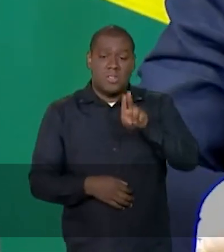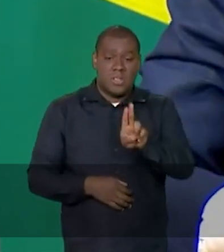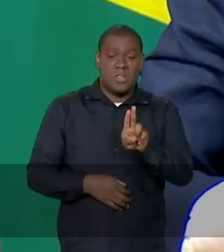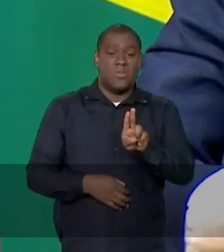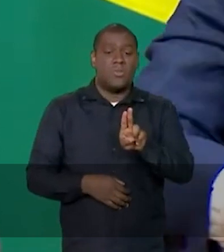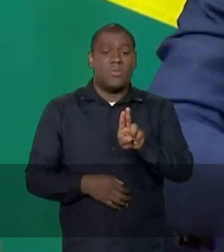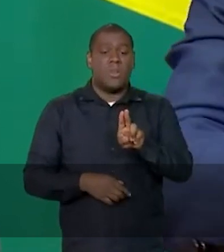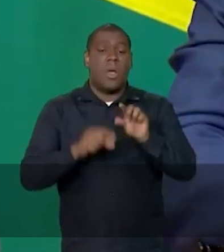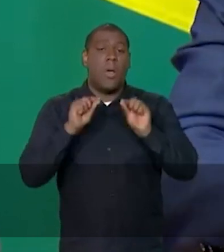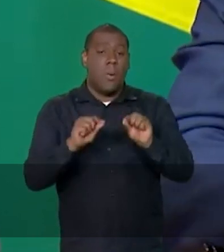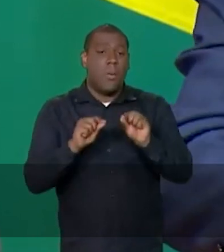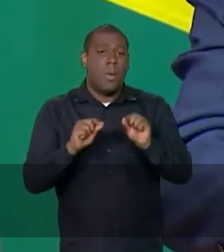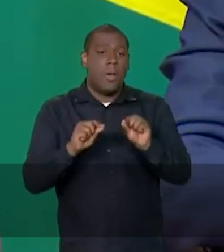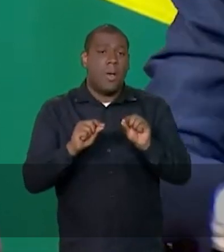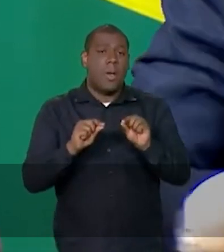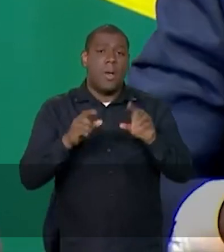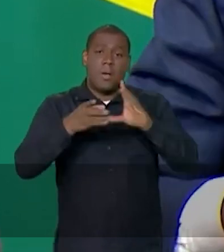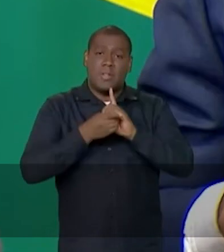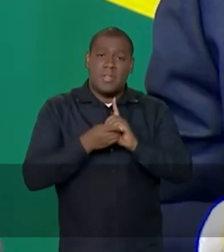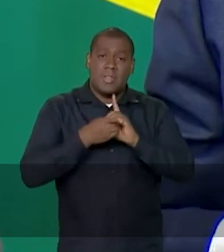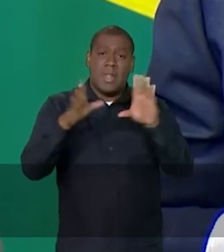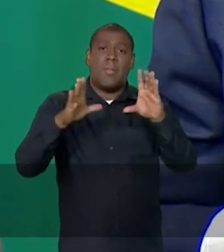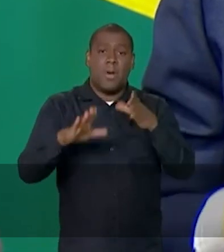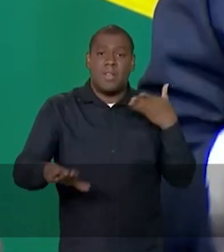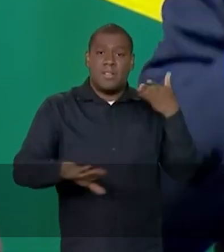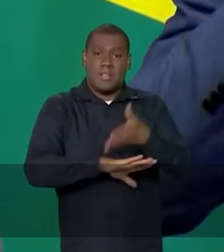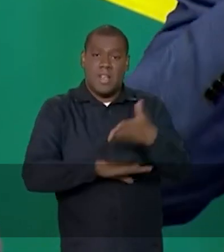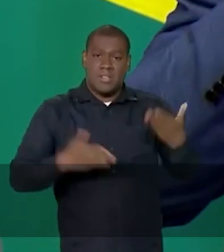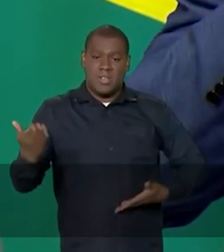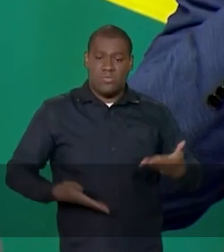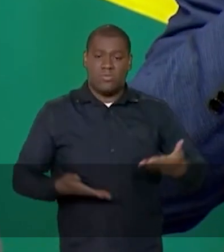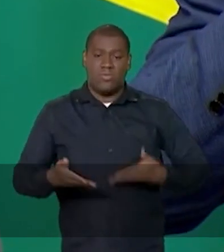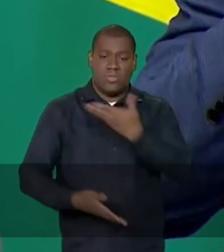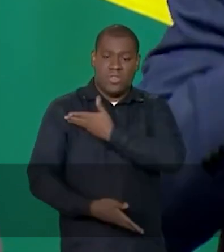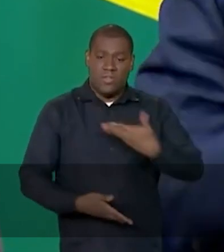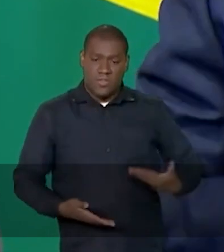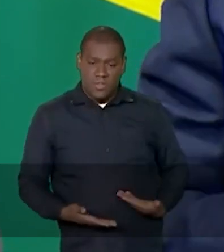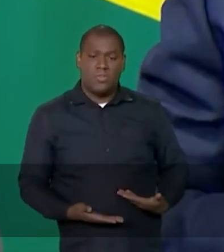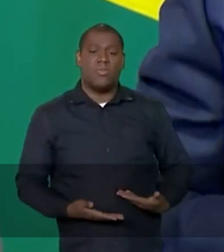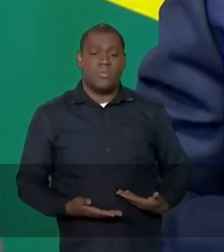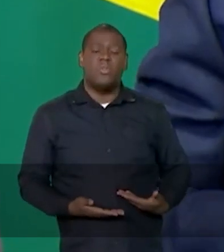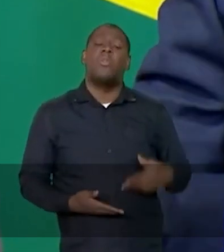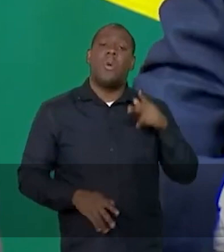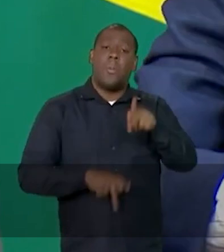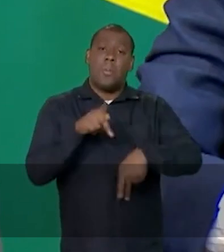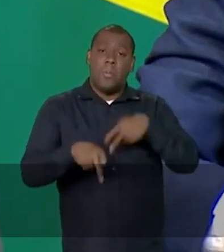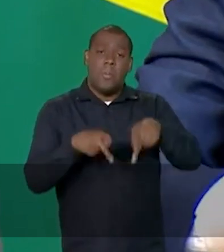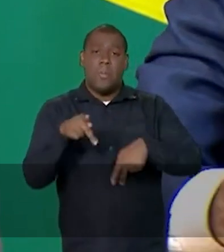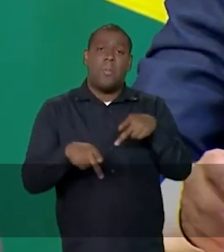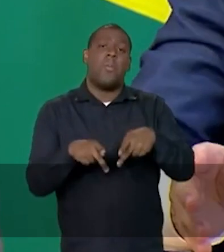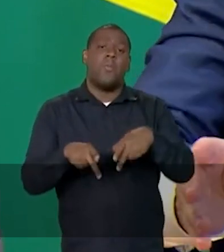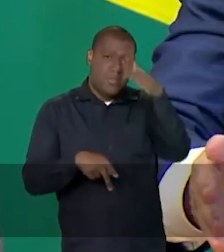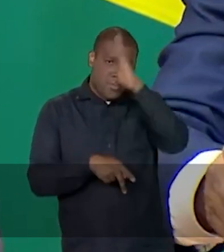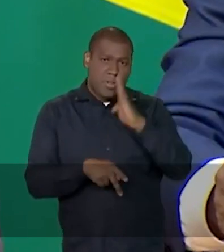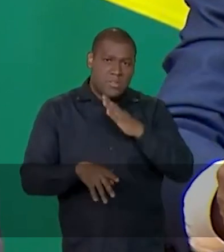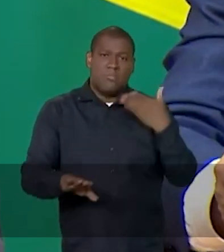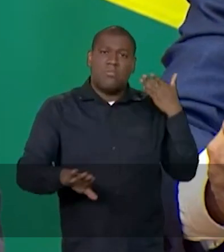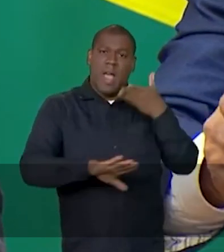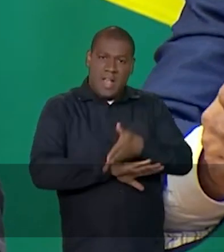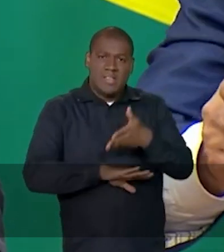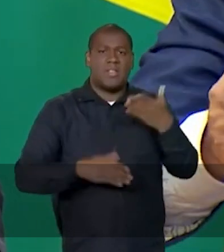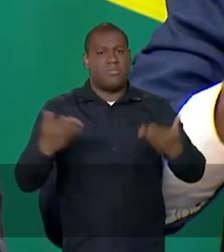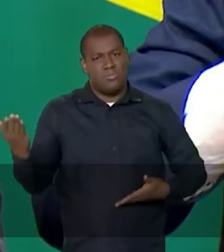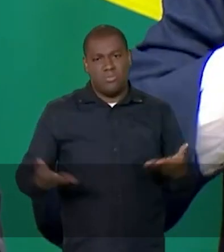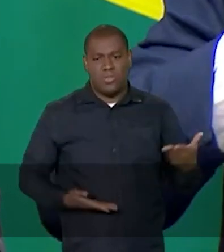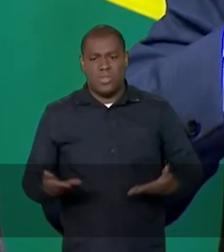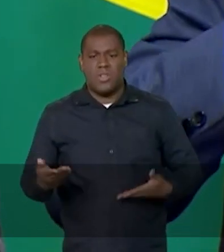gente, que era um princípio de democratização do acesso ao serviço público e inclusão de maior parte dos brasileiros nesse processo. Essa é o que foi a